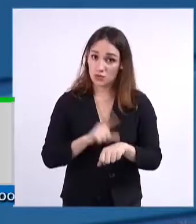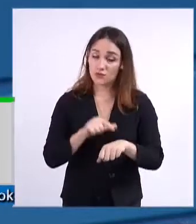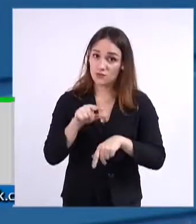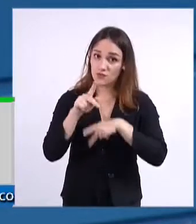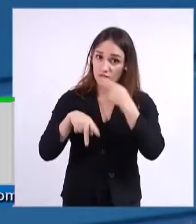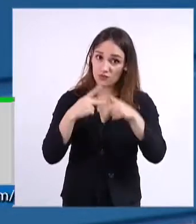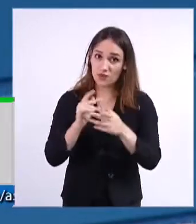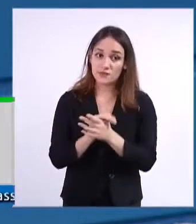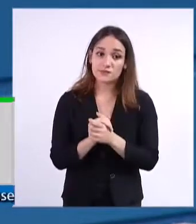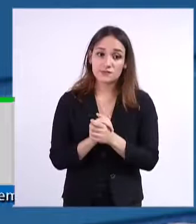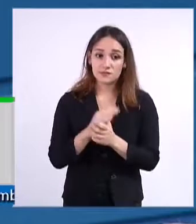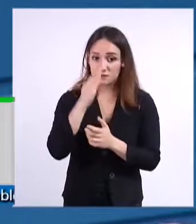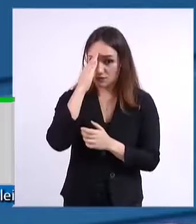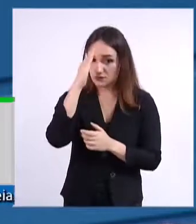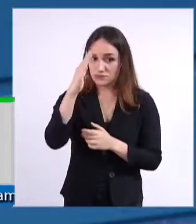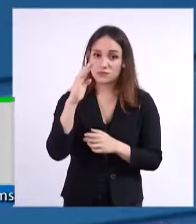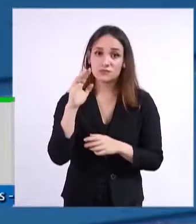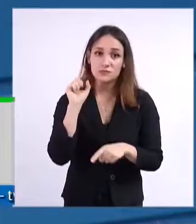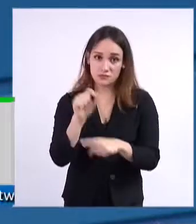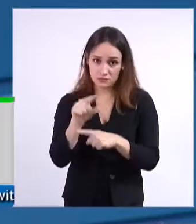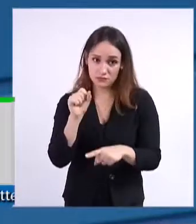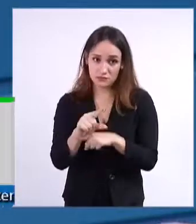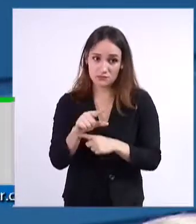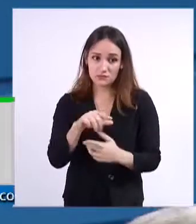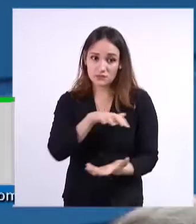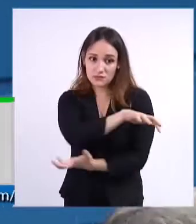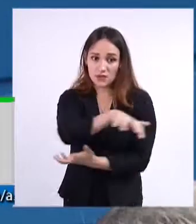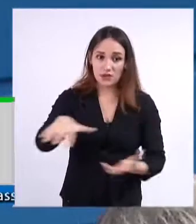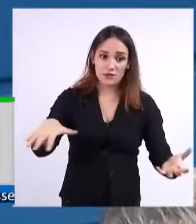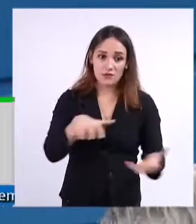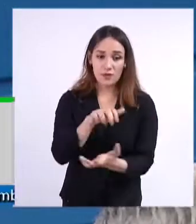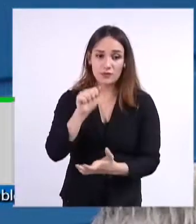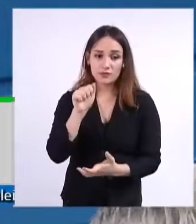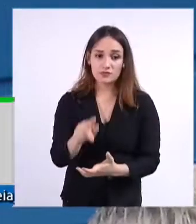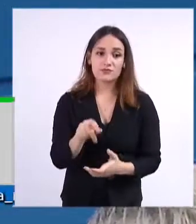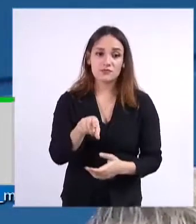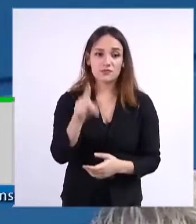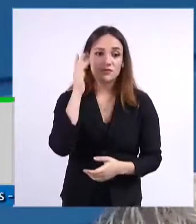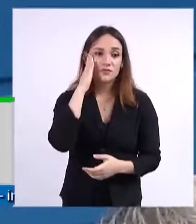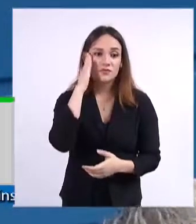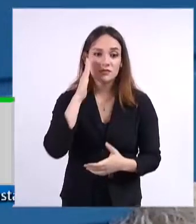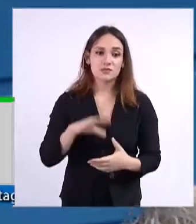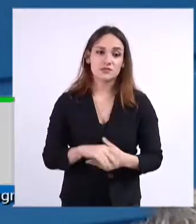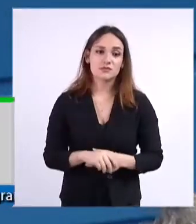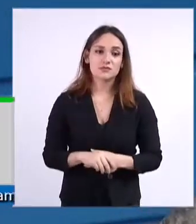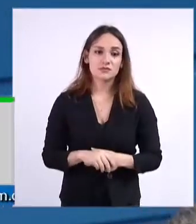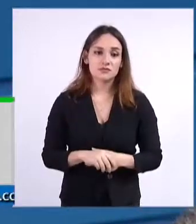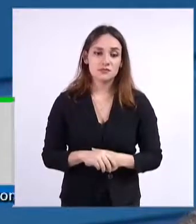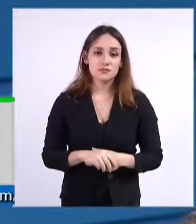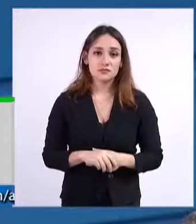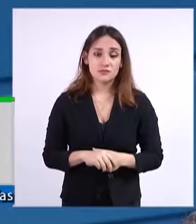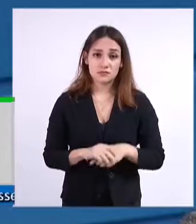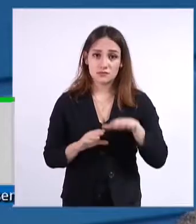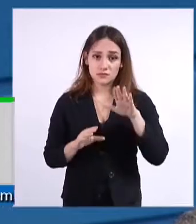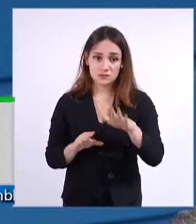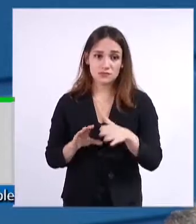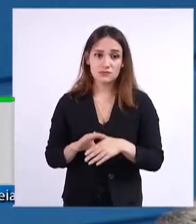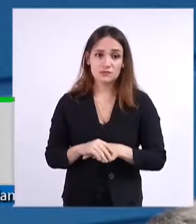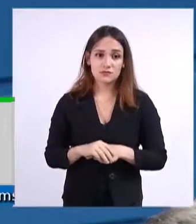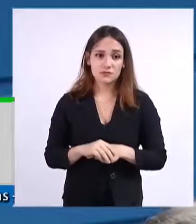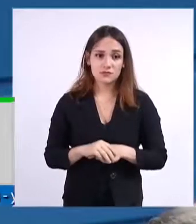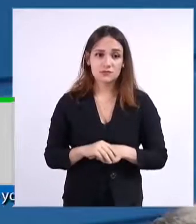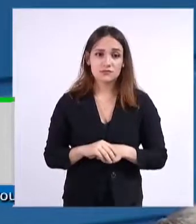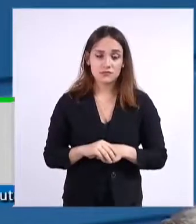fala, e principalmente quando critica a reforma da Previdência, sabe que o presidente do seu partido, na época, o